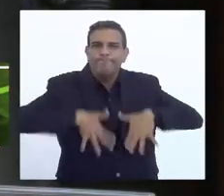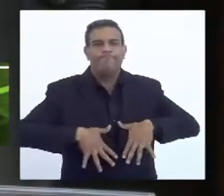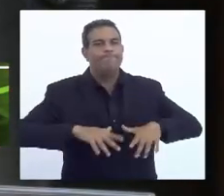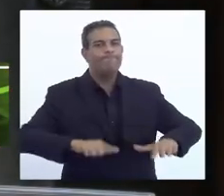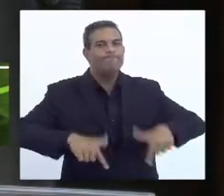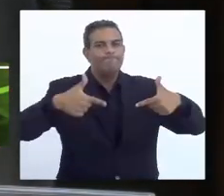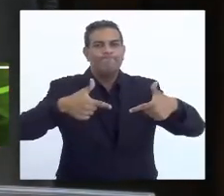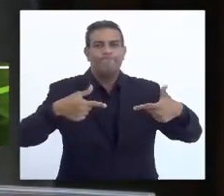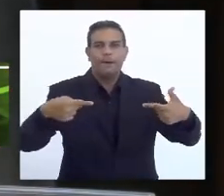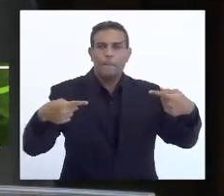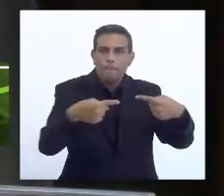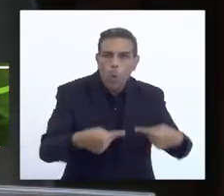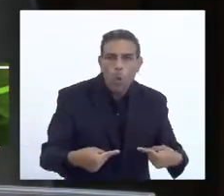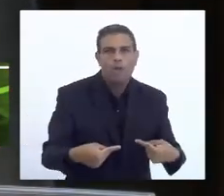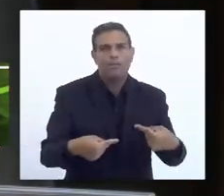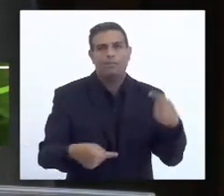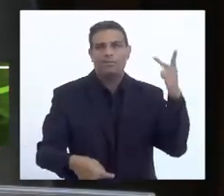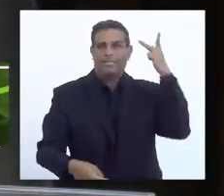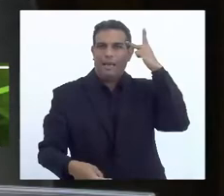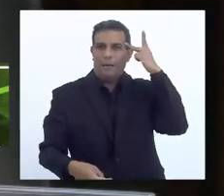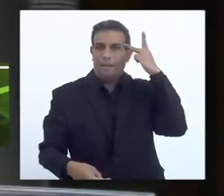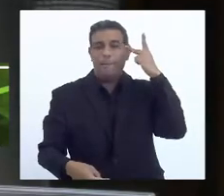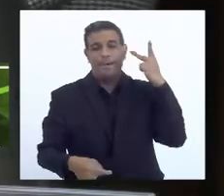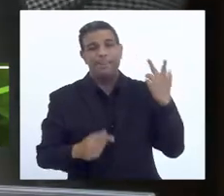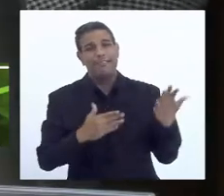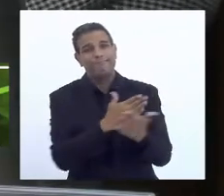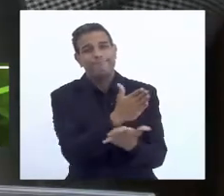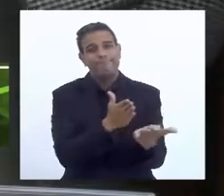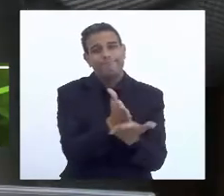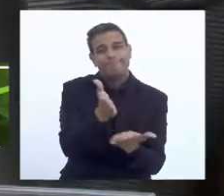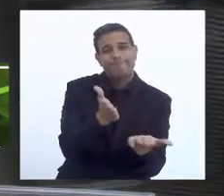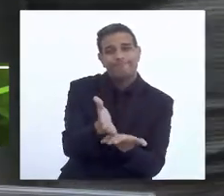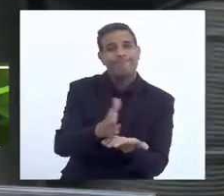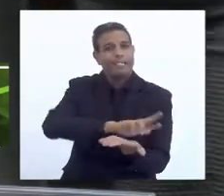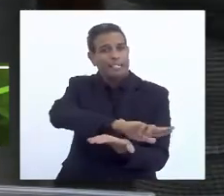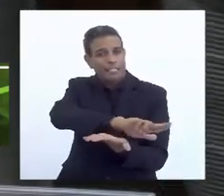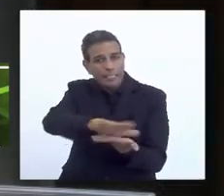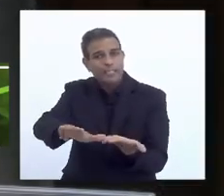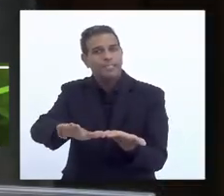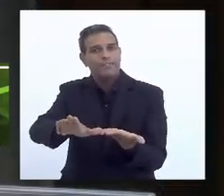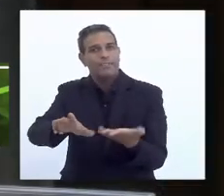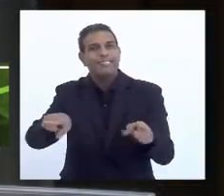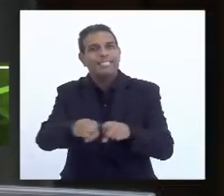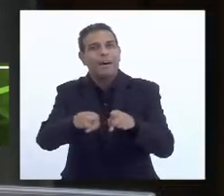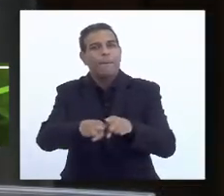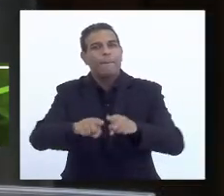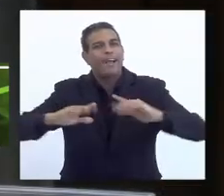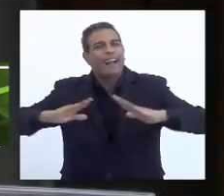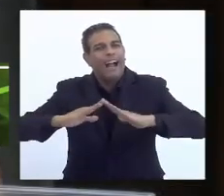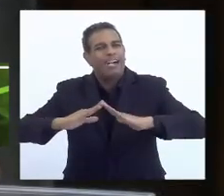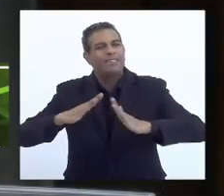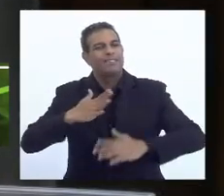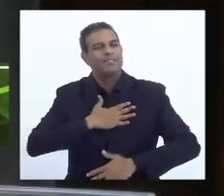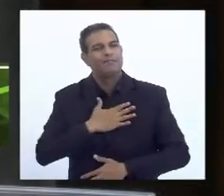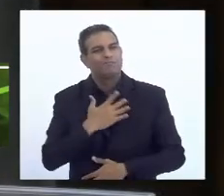e vamos para cima. A gente está acostumado. Mas, em vários momentos, eu, comigo mesma, na minha casa, me perguntava,